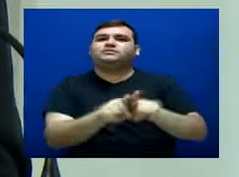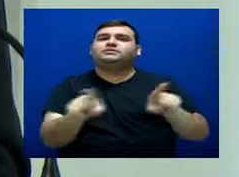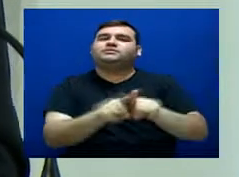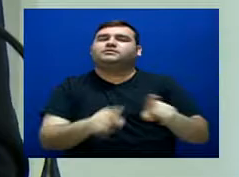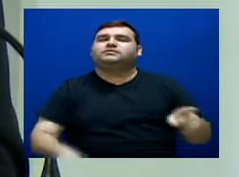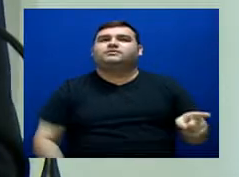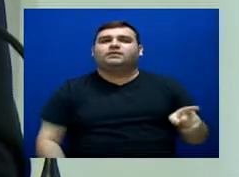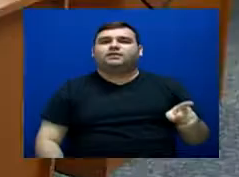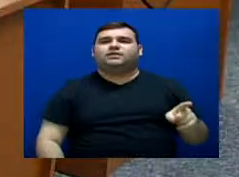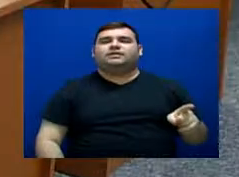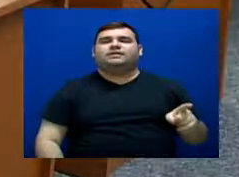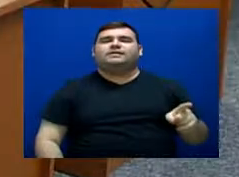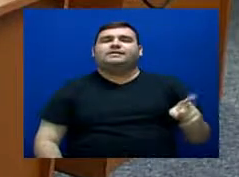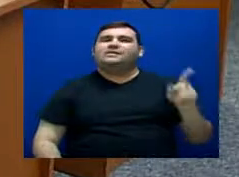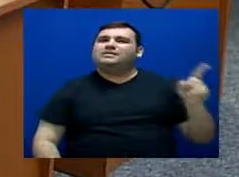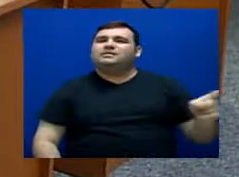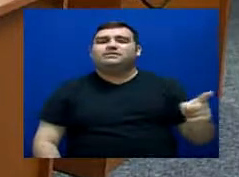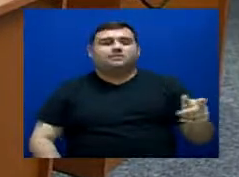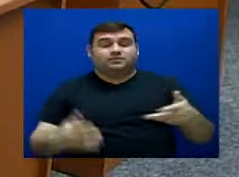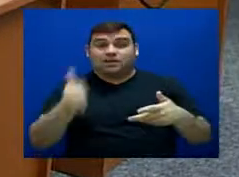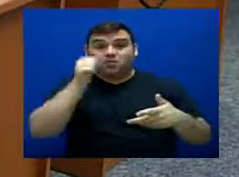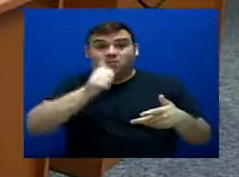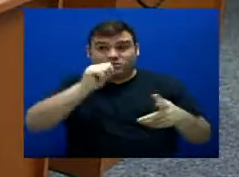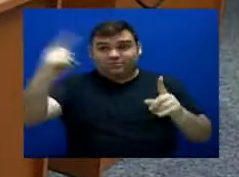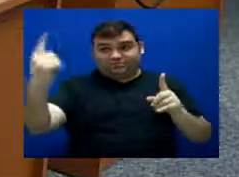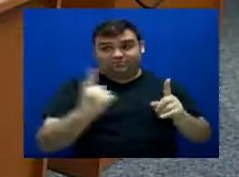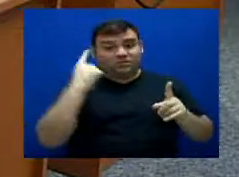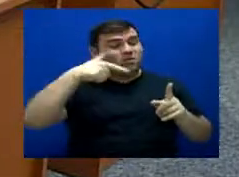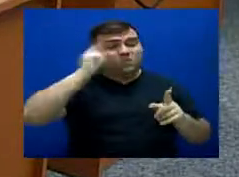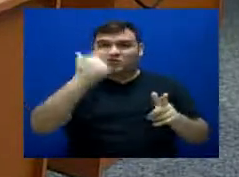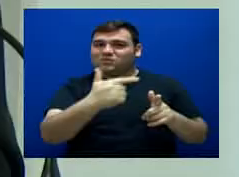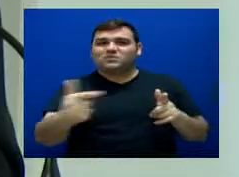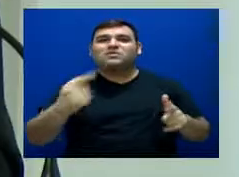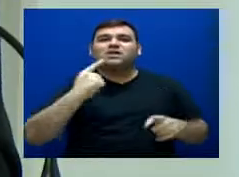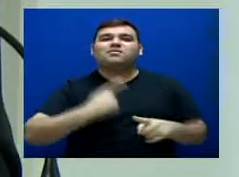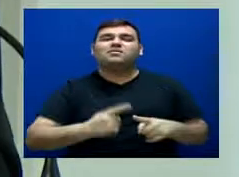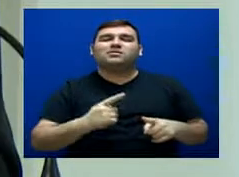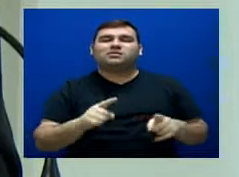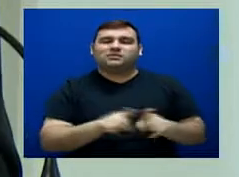senhor presidente, ele não recebeu a vice-prefeita ontem,